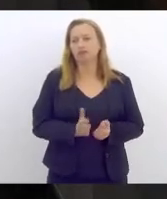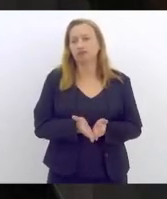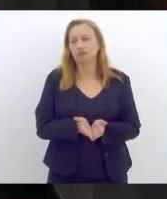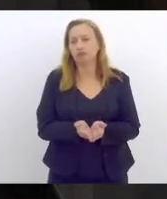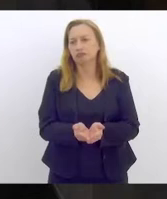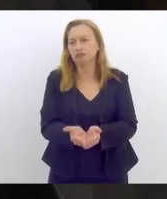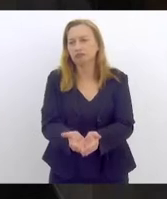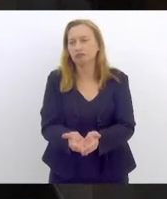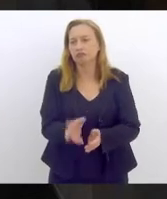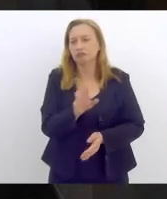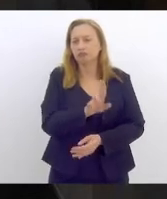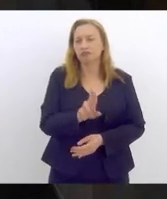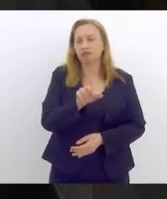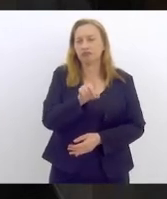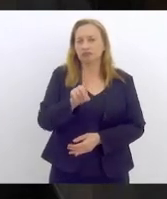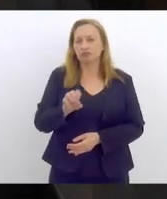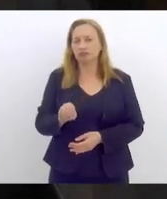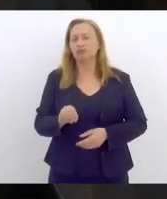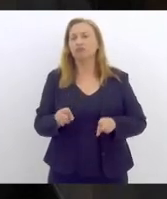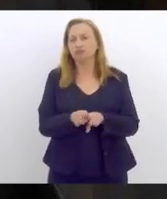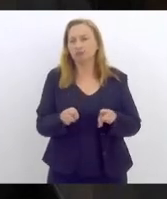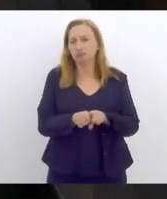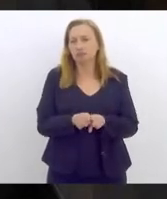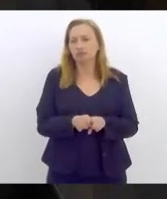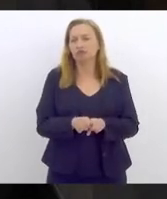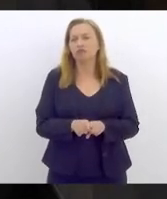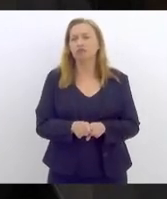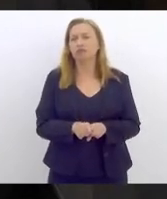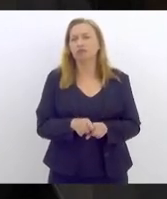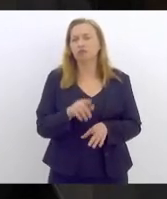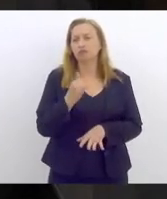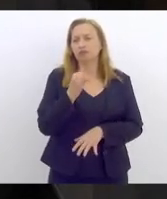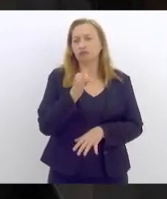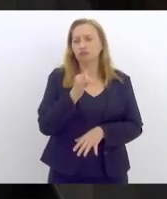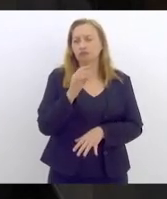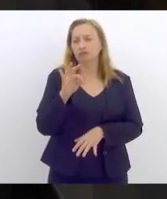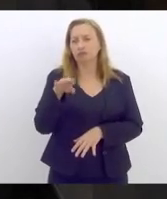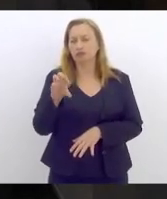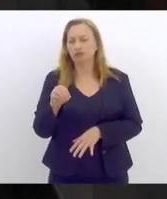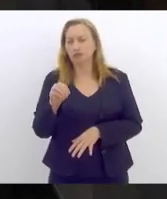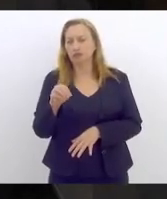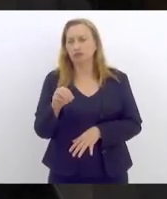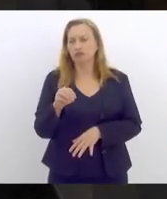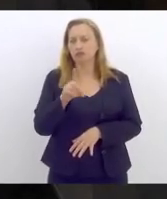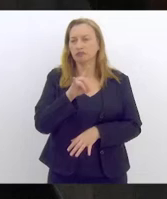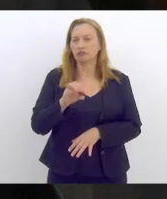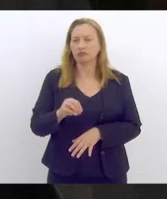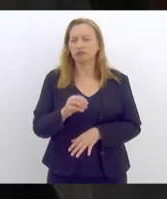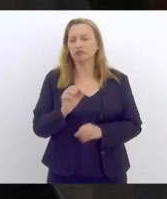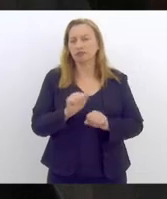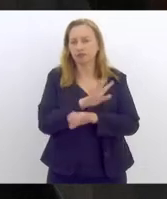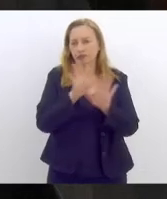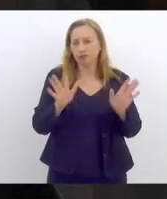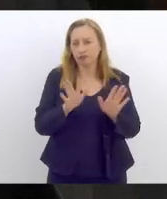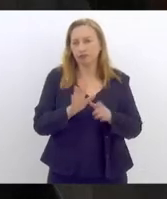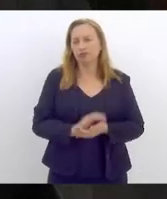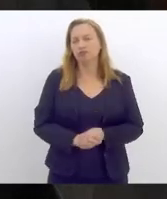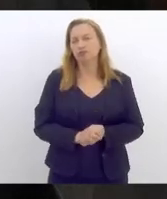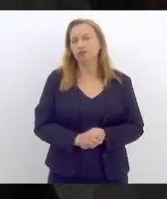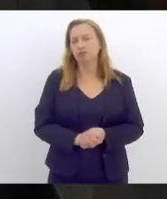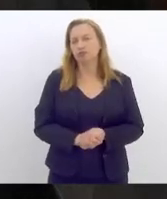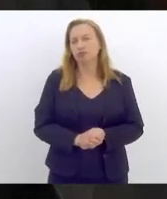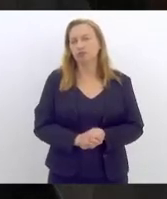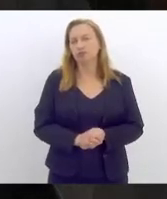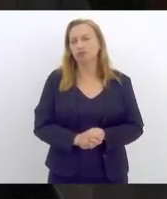barcas e no diesel também você tem termoelétrica a diesel mais do que claro o que haver